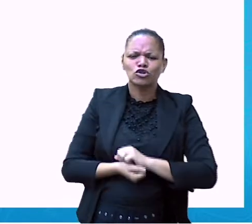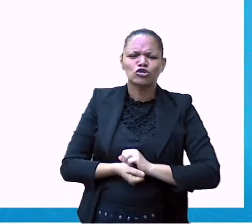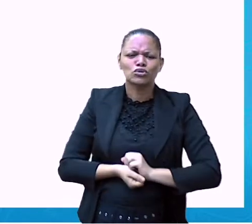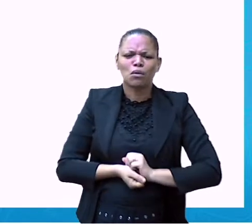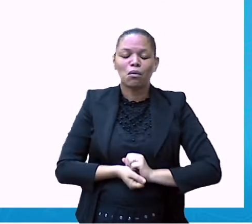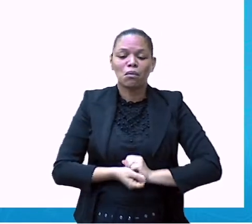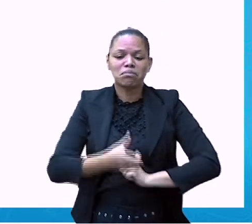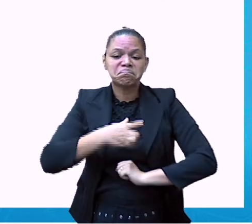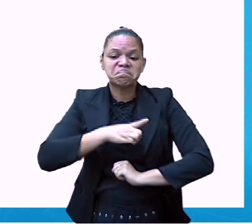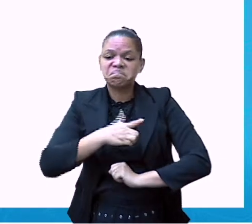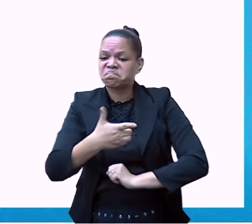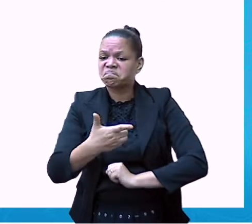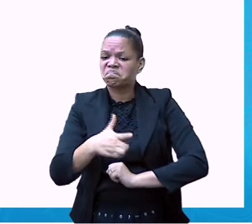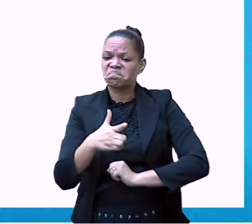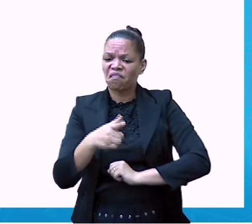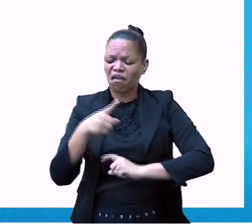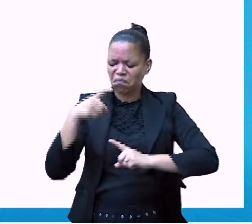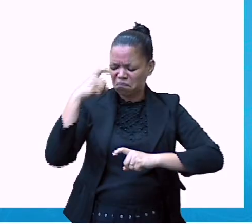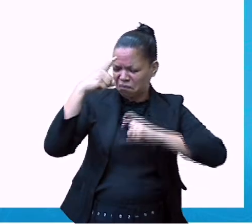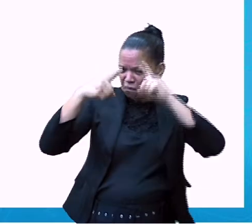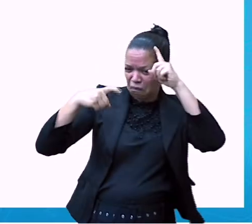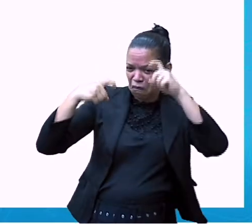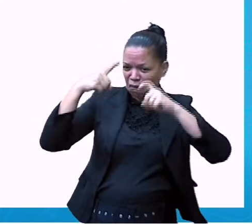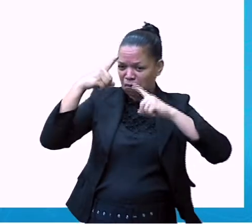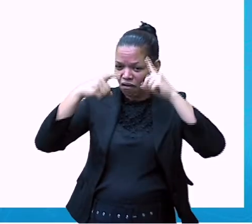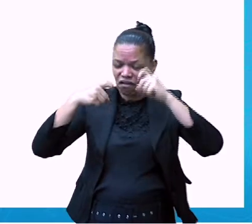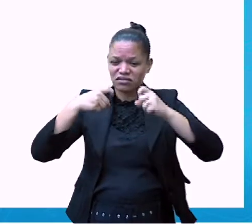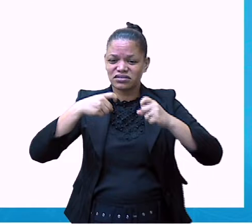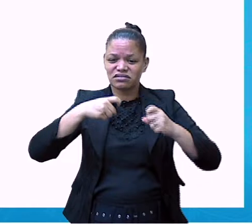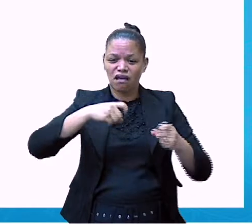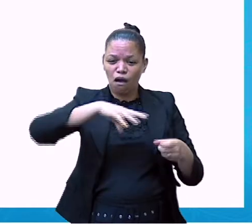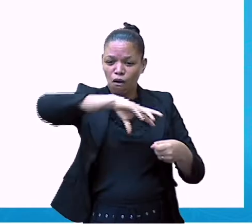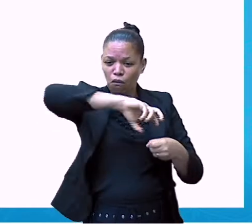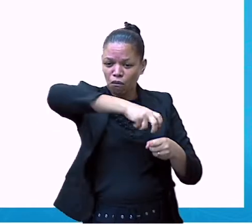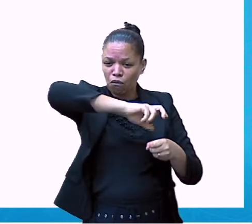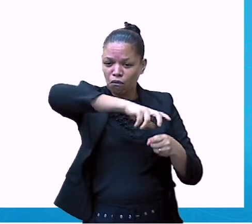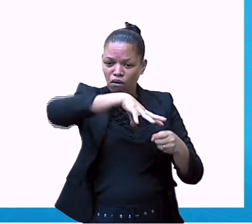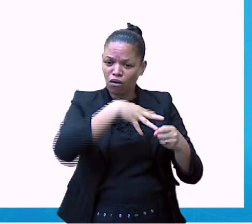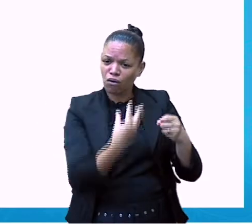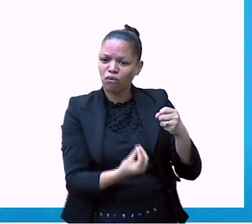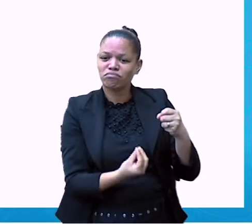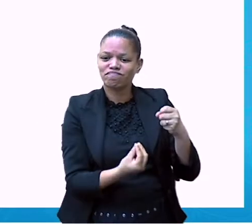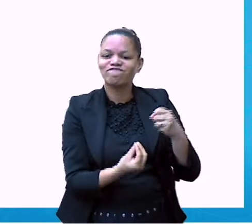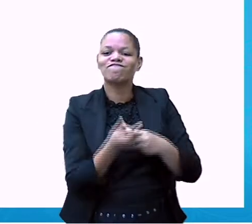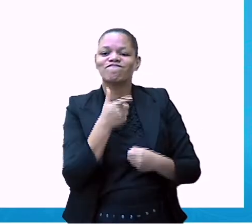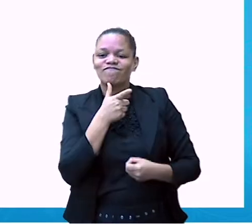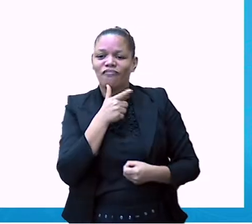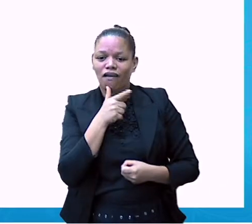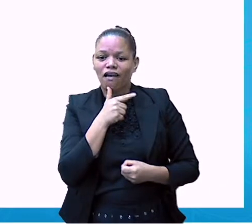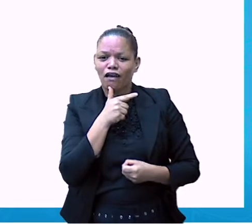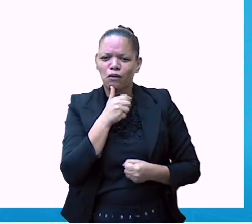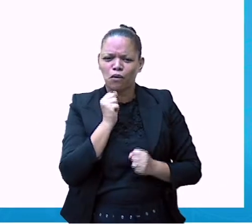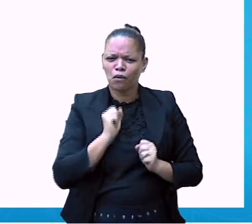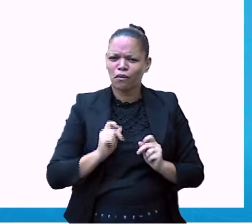leitura. Ele é publicado por Isabela Meleiro em